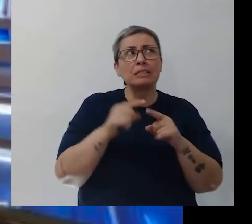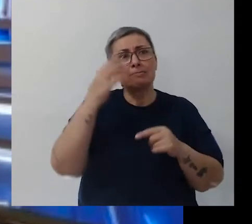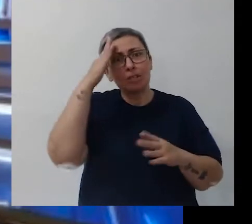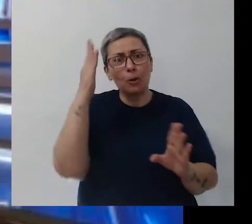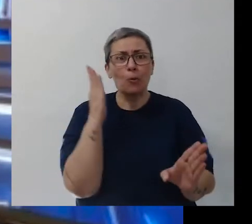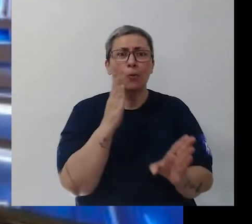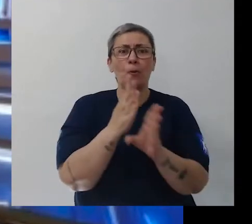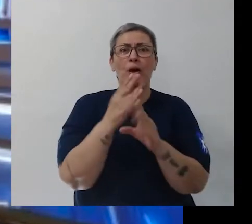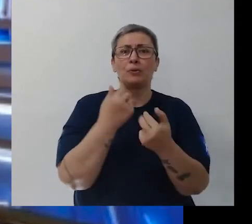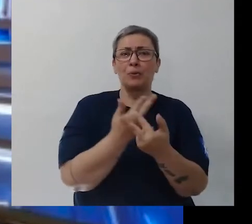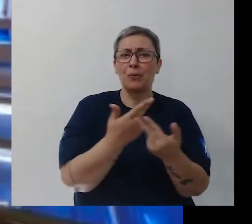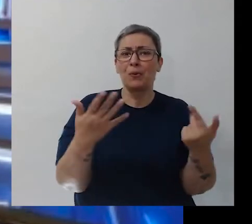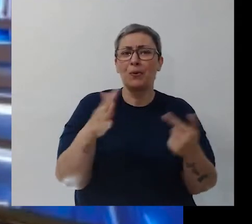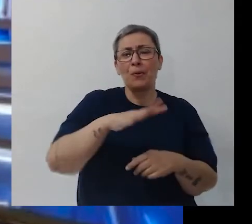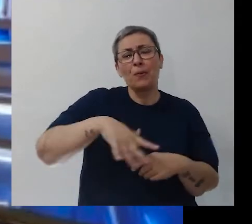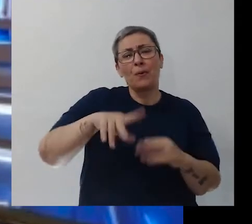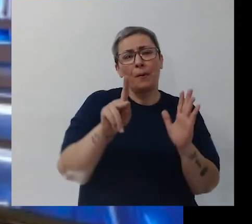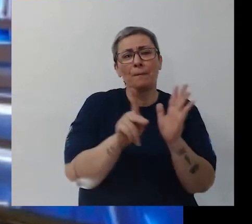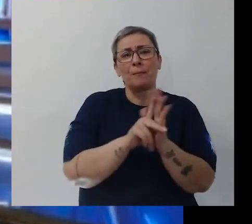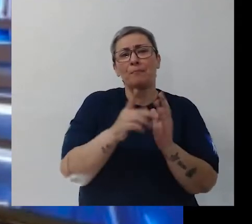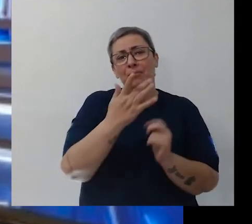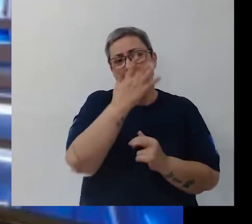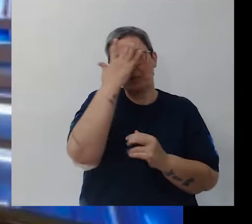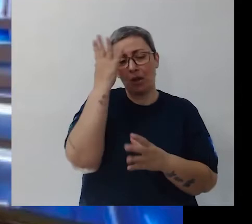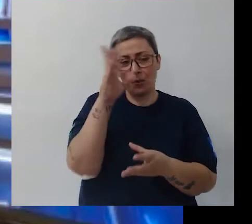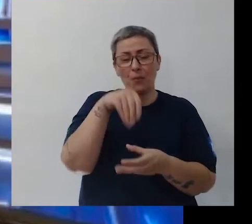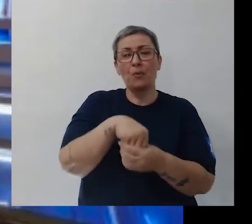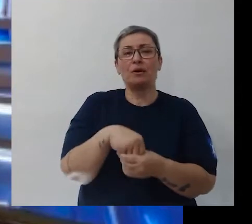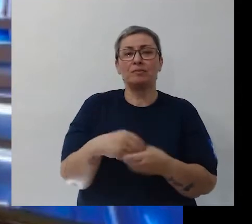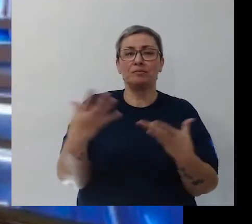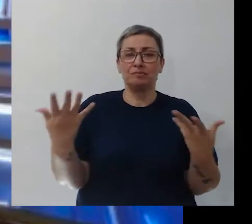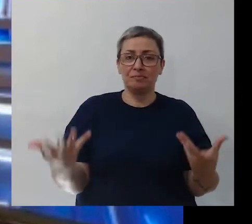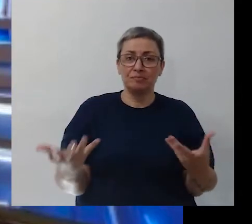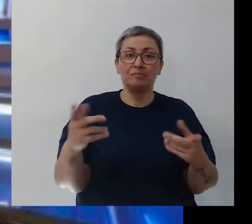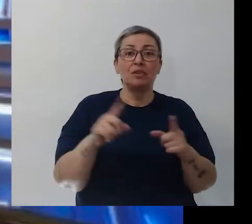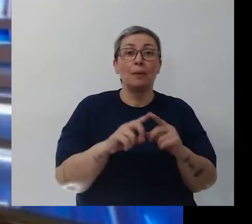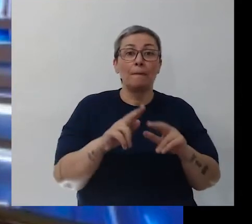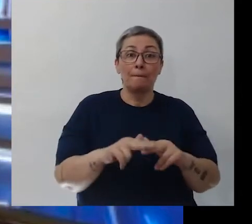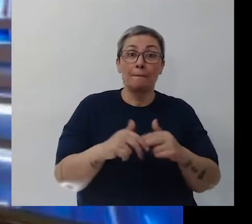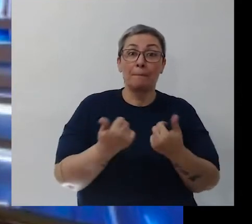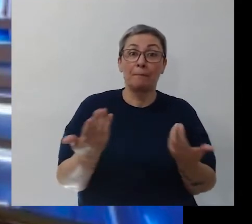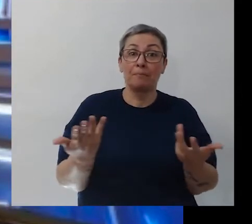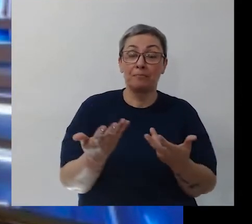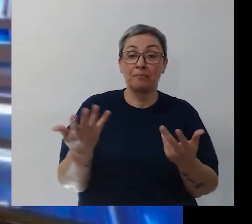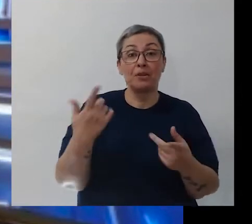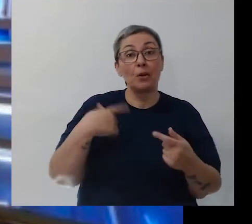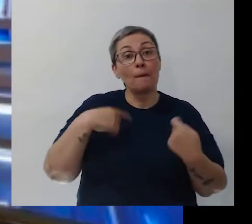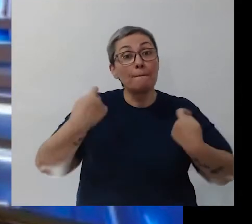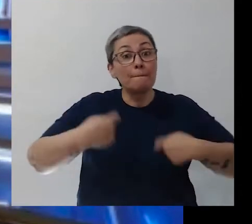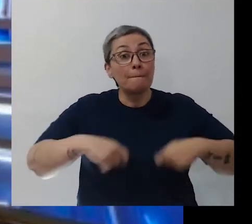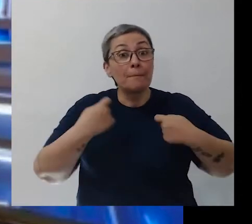muitas coisas sobre o território e as pessoas que fazem parte dele, tá? Por isso, nós